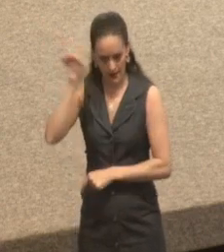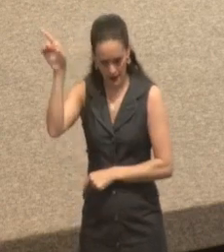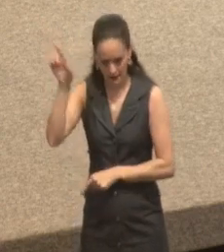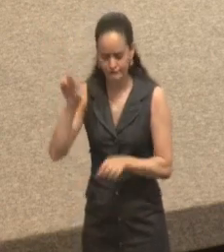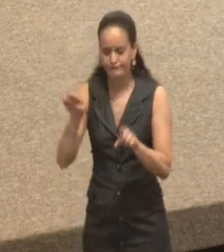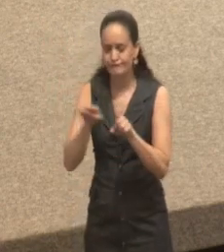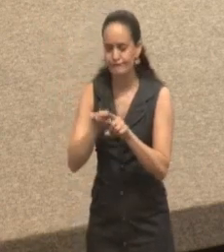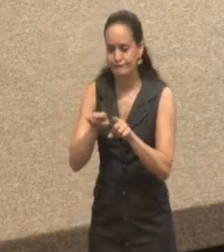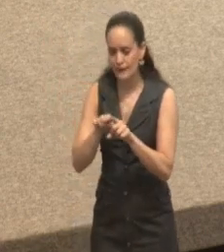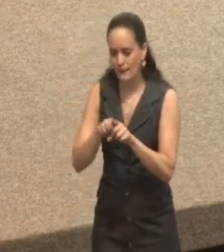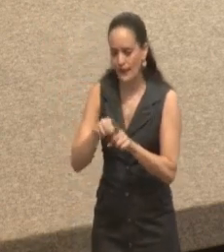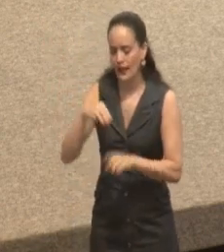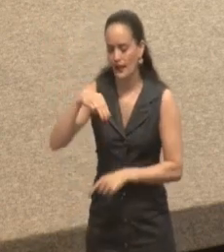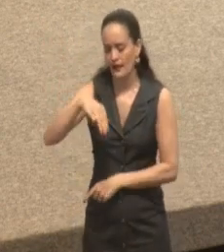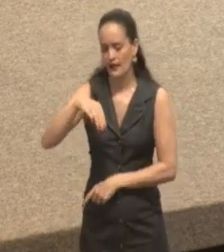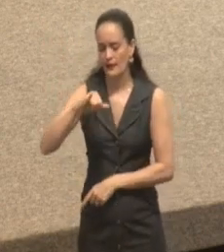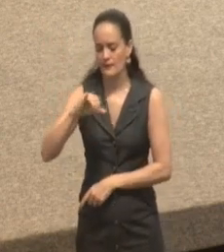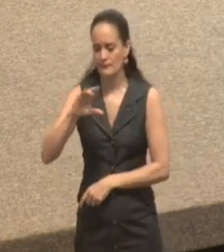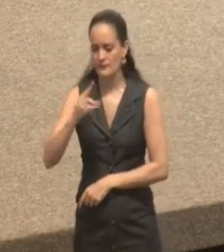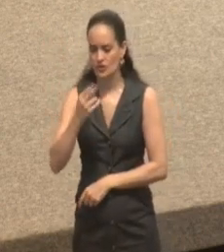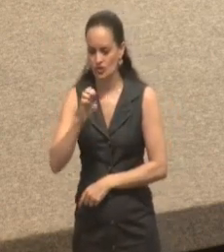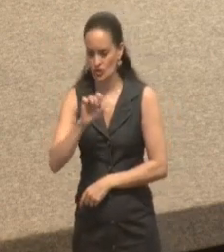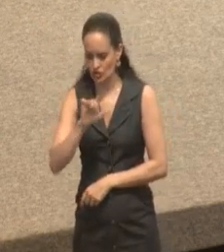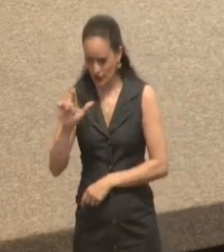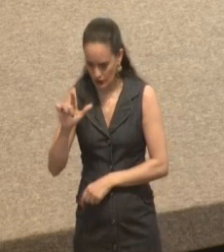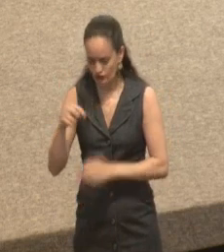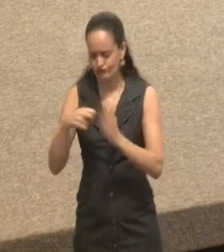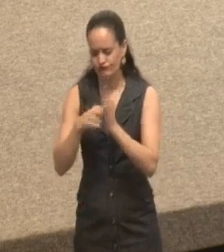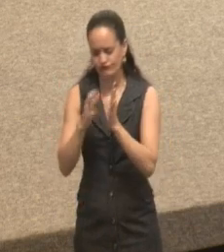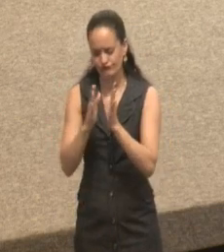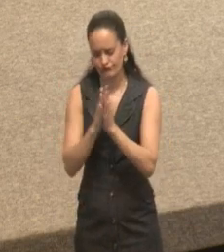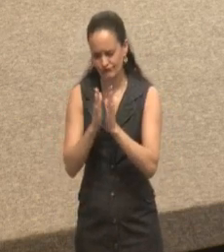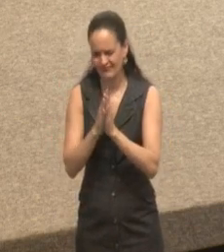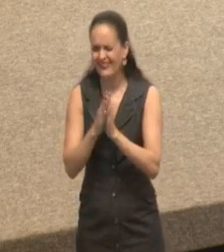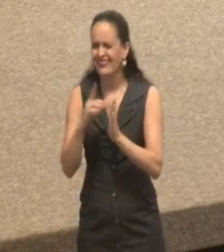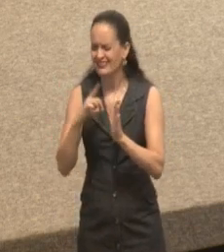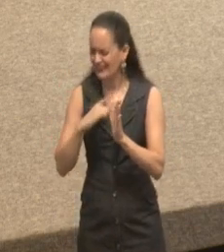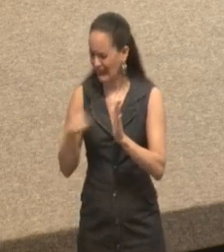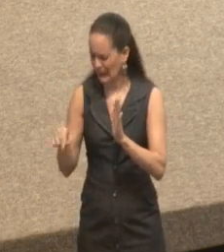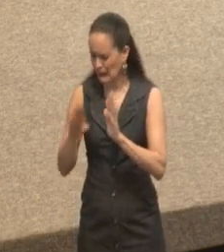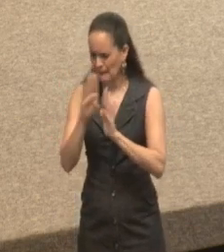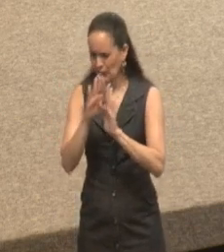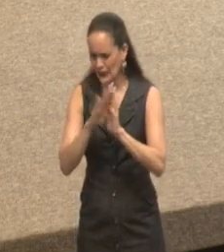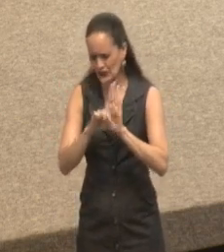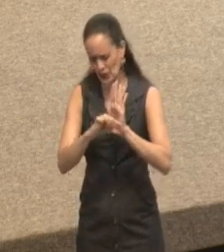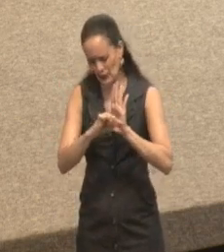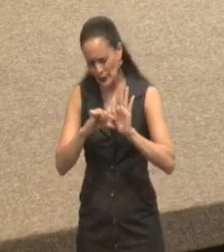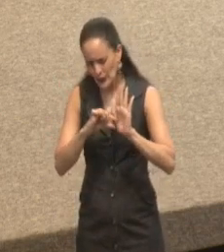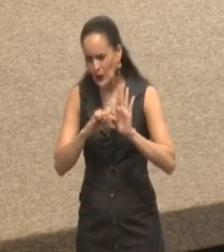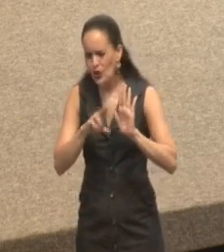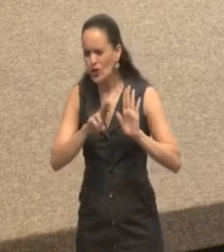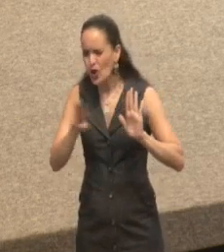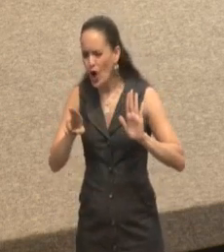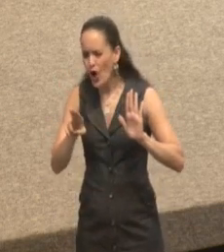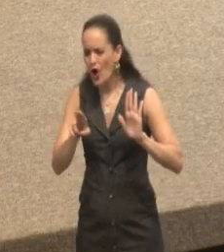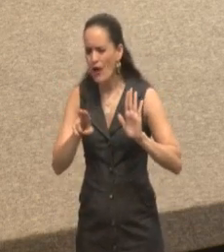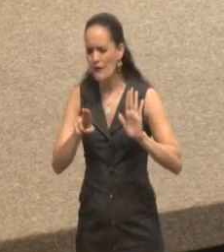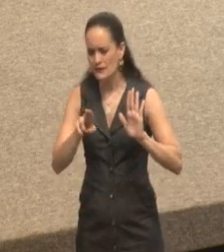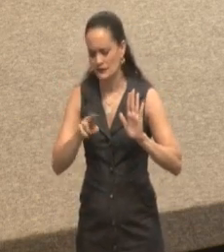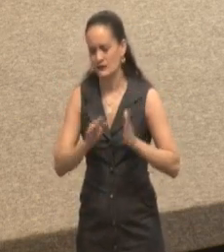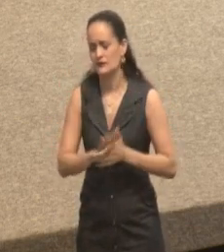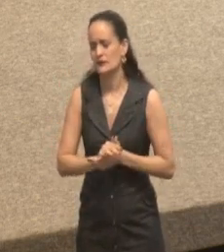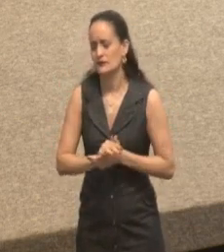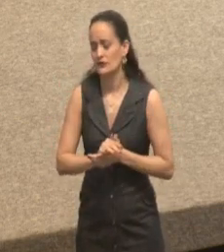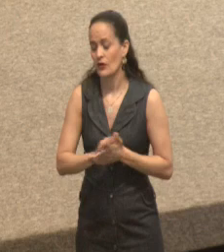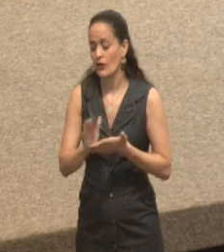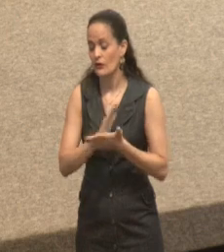Popov. São muitos os doentes, os enfermos, inclusive o nosso boletim traz uma lista, uma relação. Nossa irmã Lourdes Lopes,